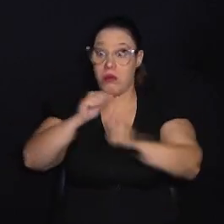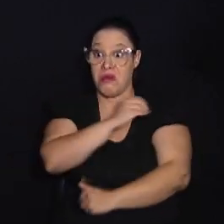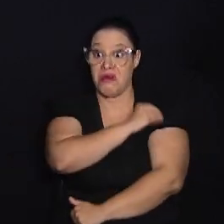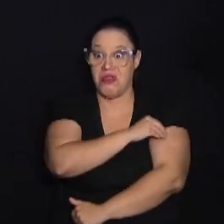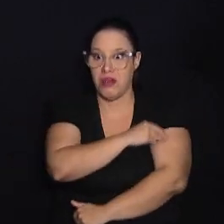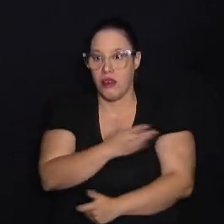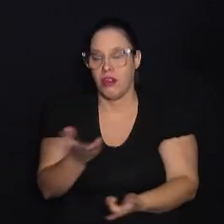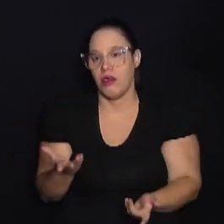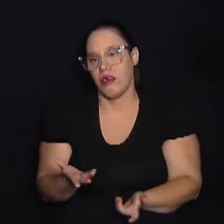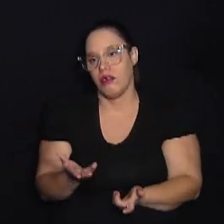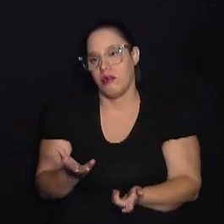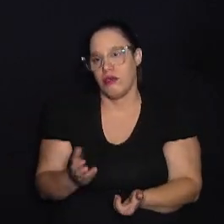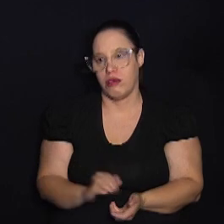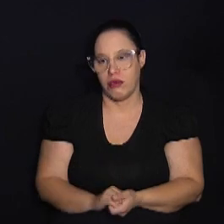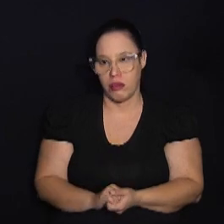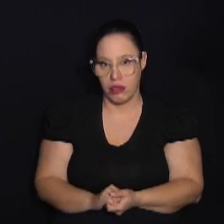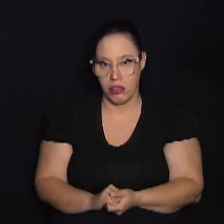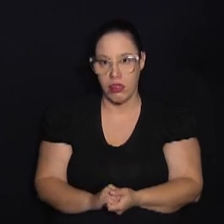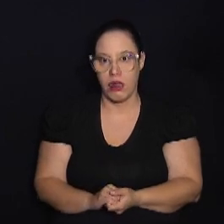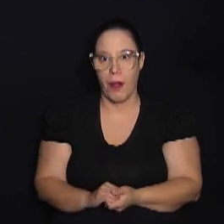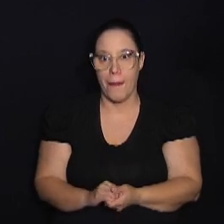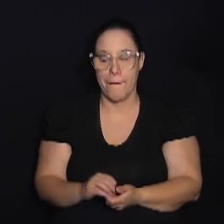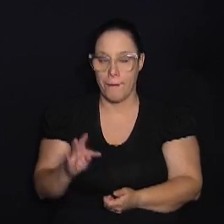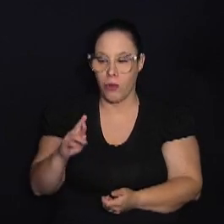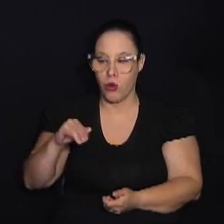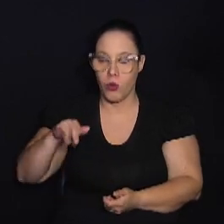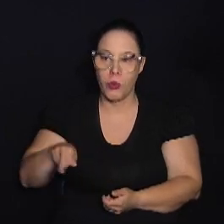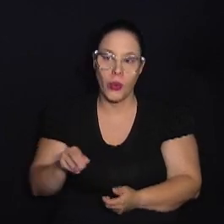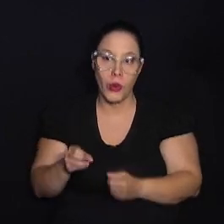primordiais para o aparecimento